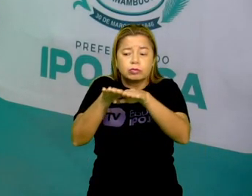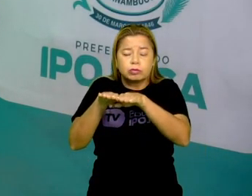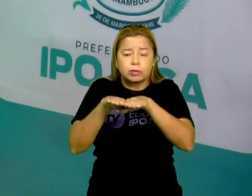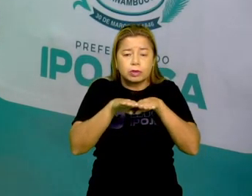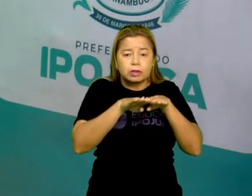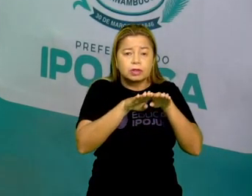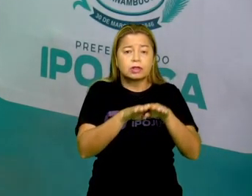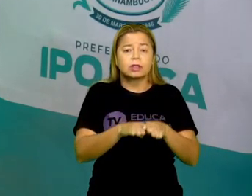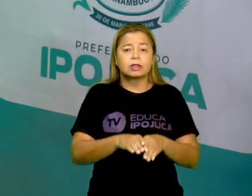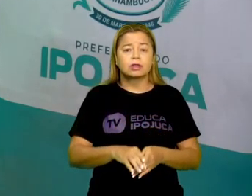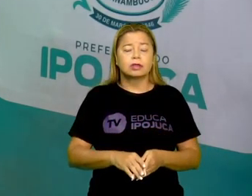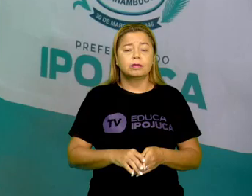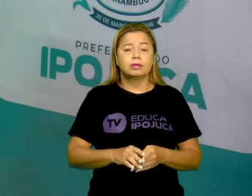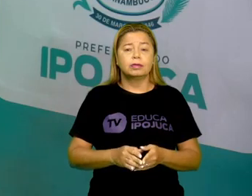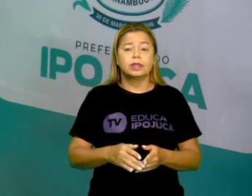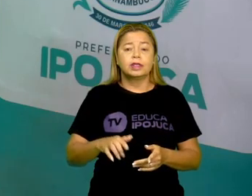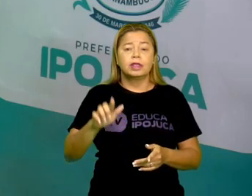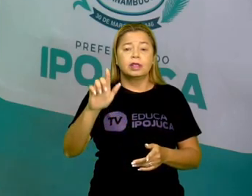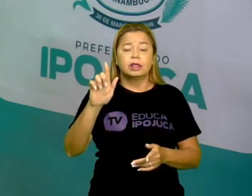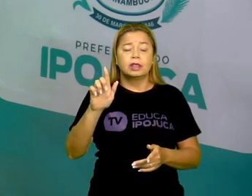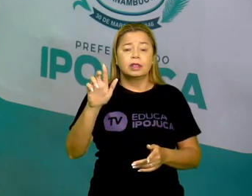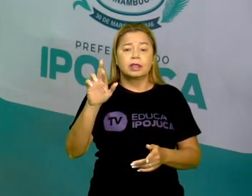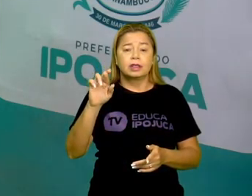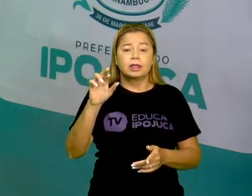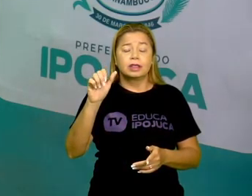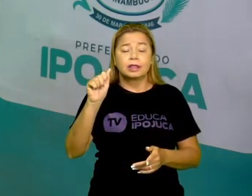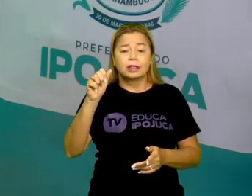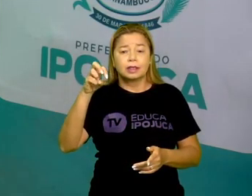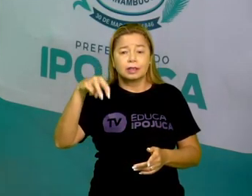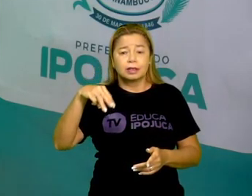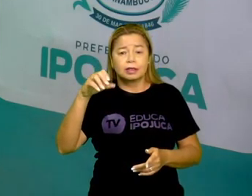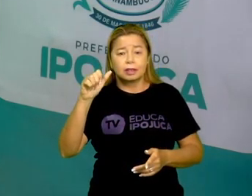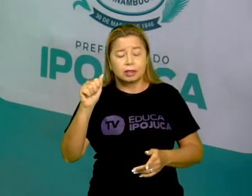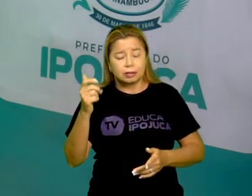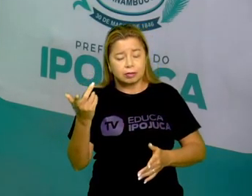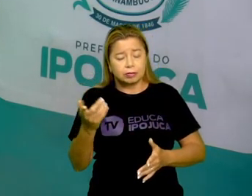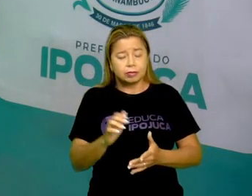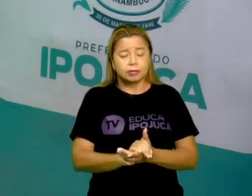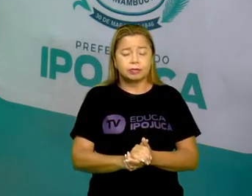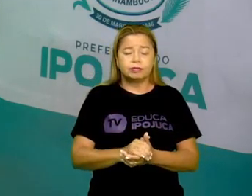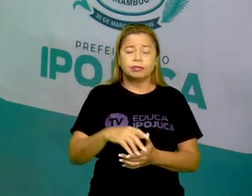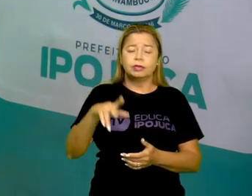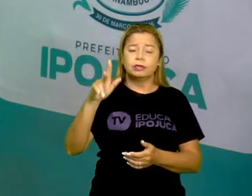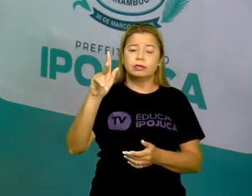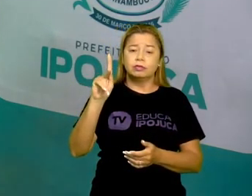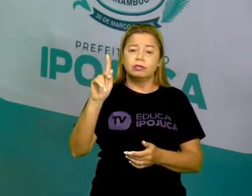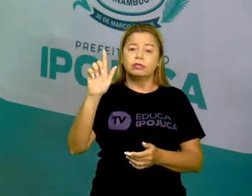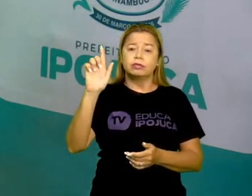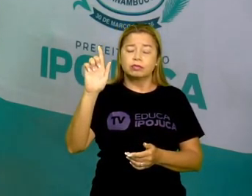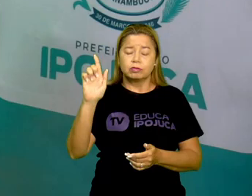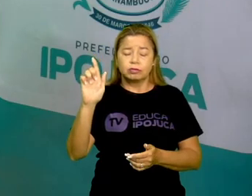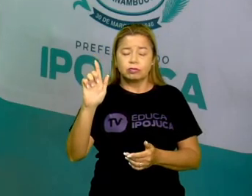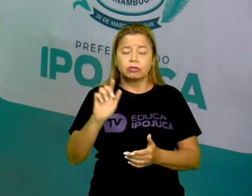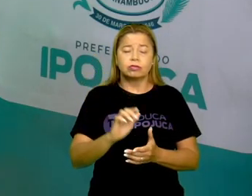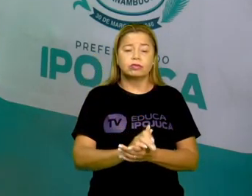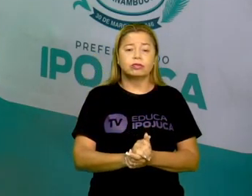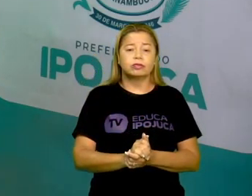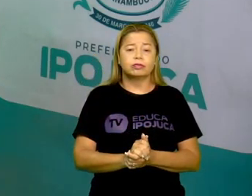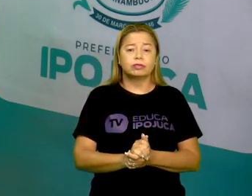massa é grama, o grama. Mas também tem o quilograma, que é para